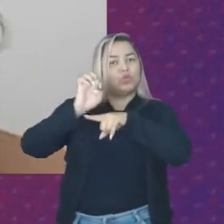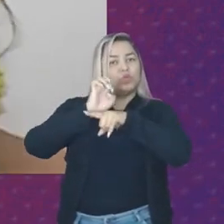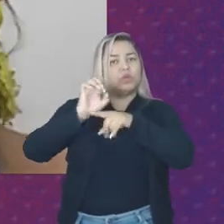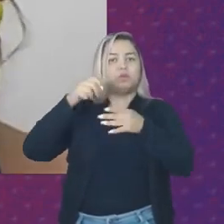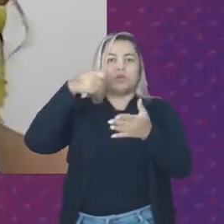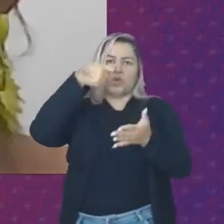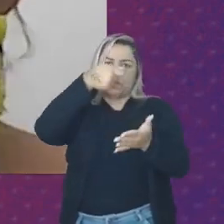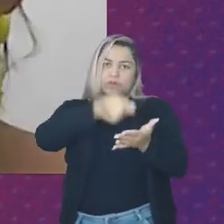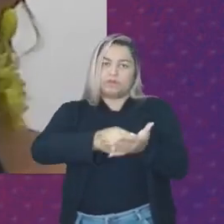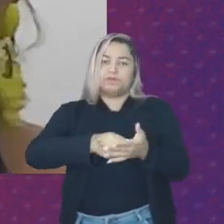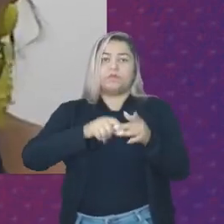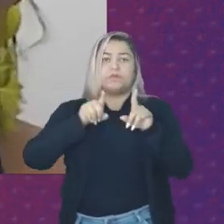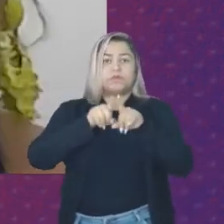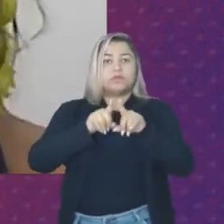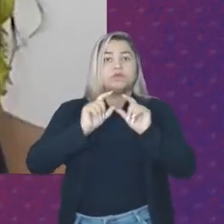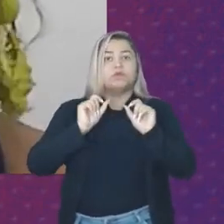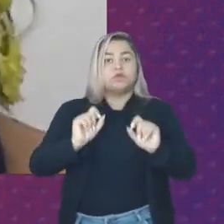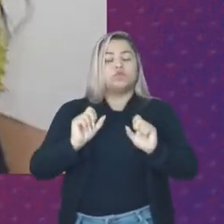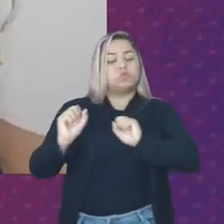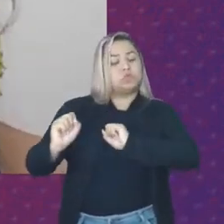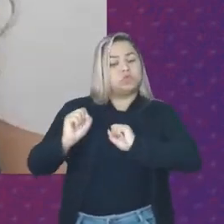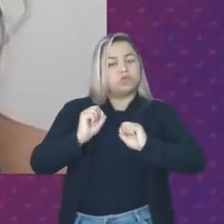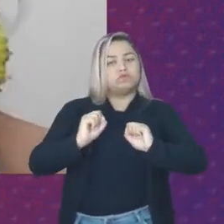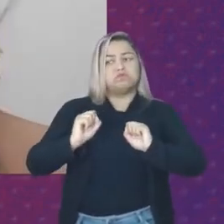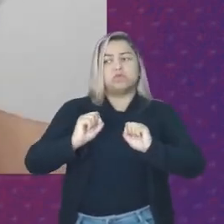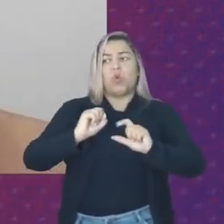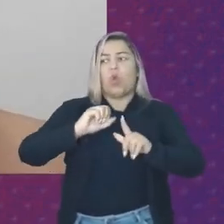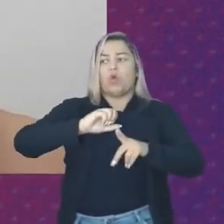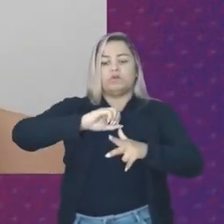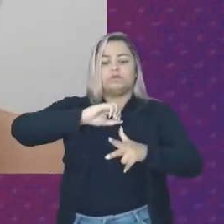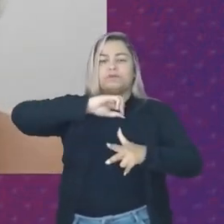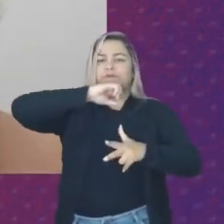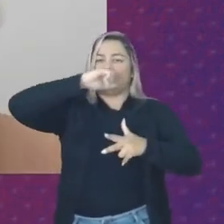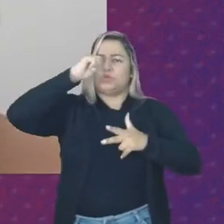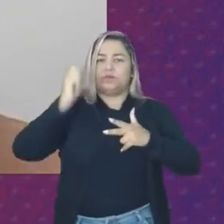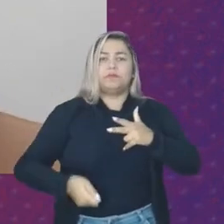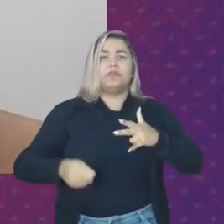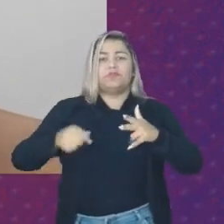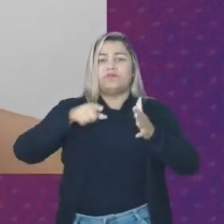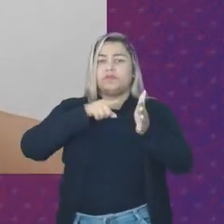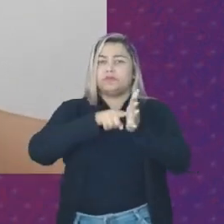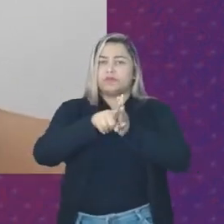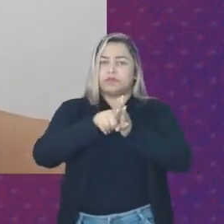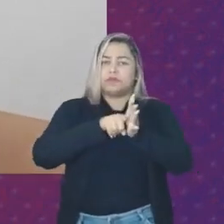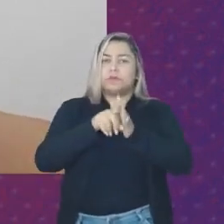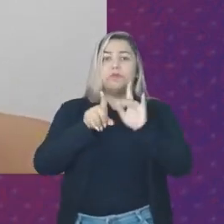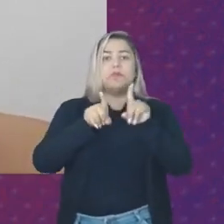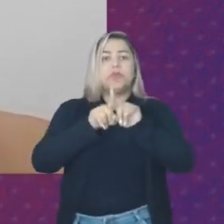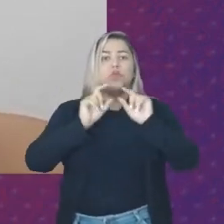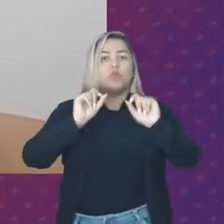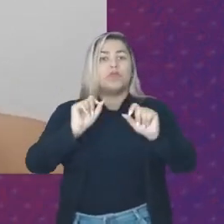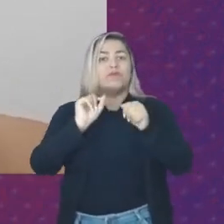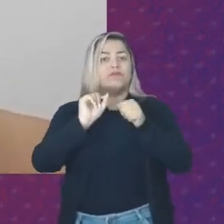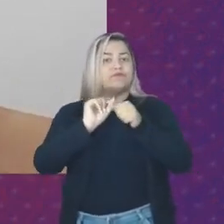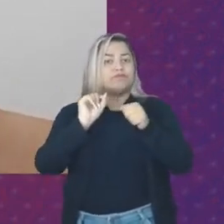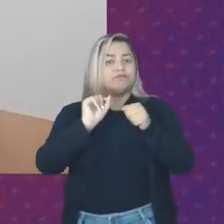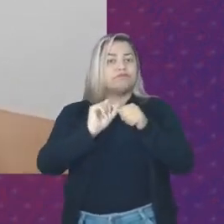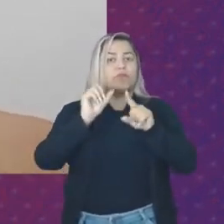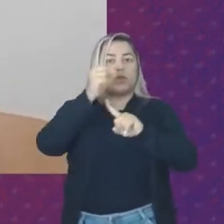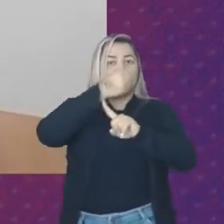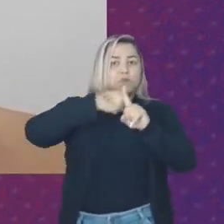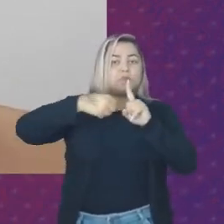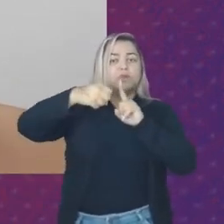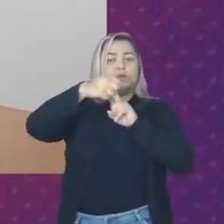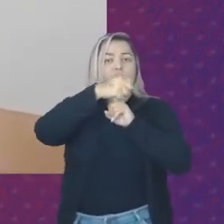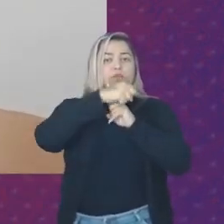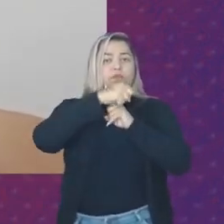cobrança dos poderes públicos e de fiscalização também do que é feito para a